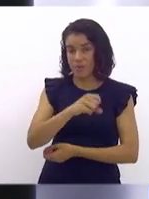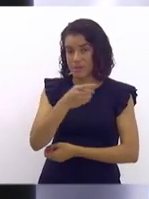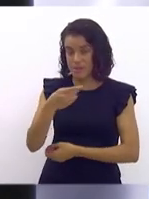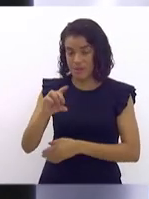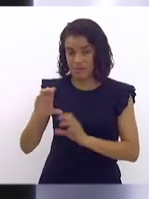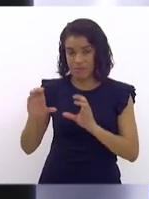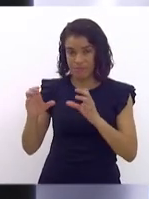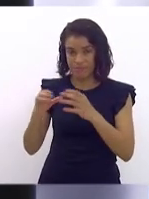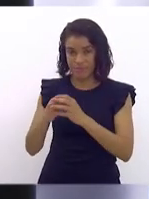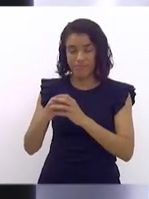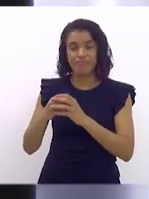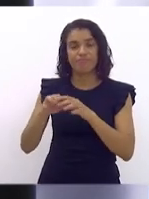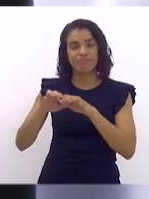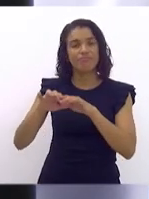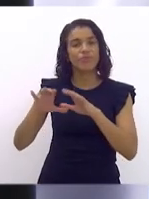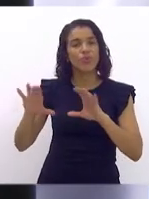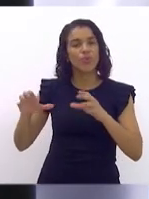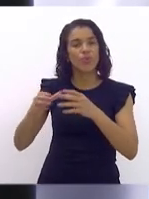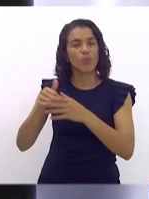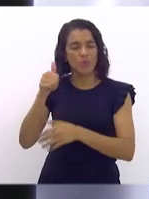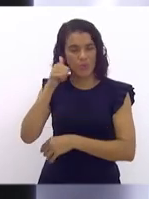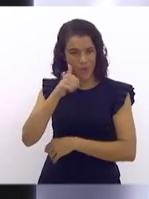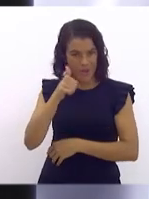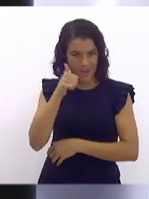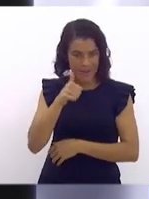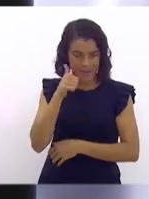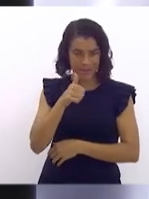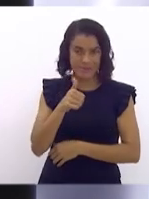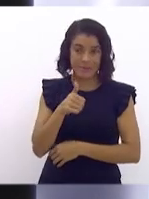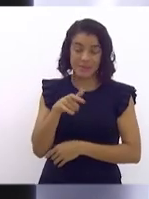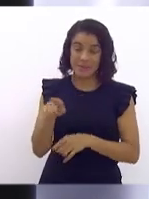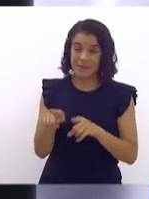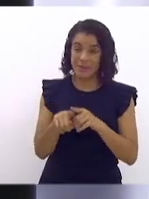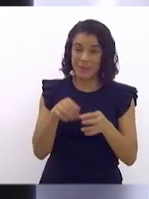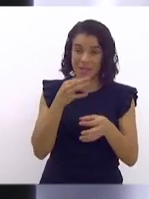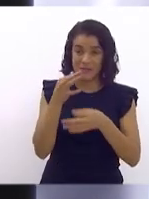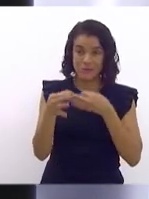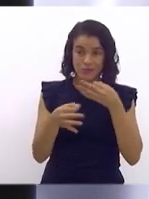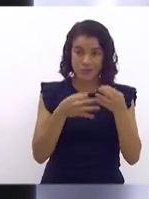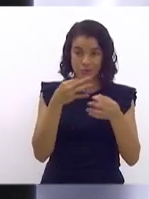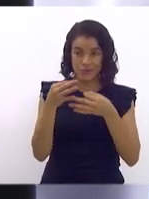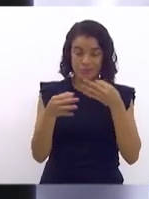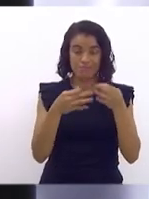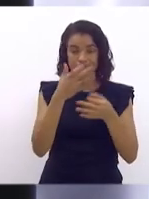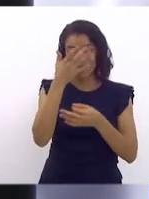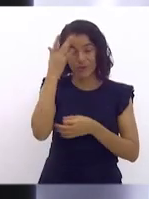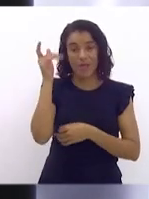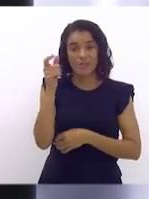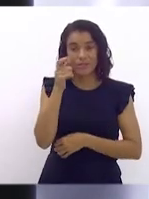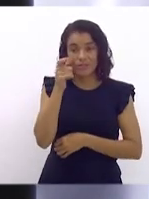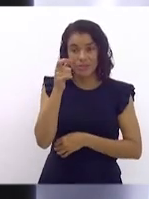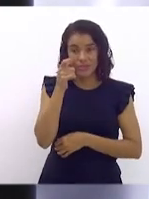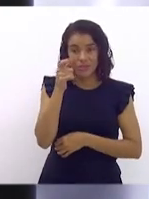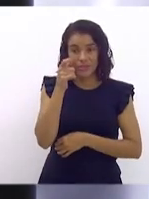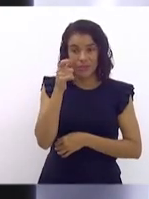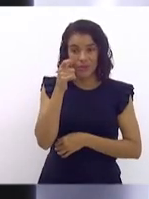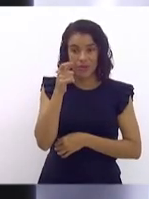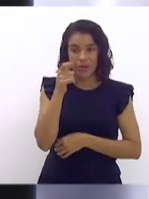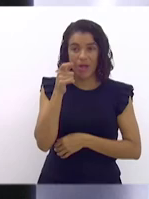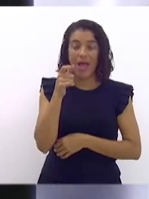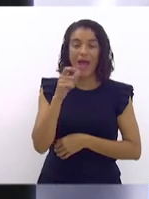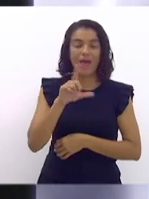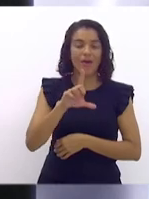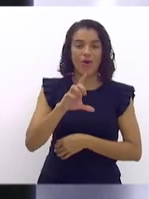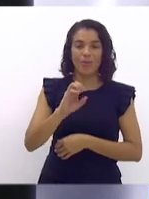da bancada feminina, e aí eu quero deixar aqui a sugestão para todo mundo assistir o documentário Lobby do Batom, uhum, que